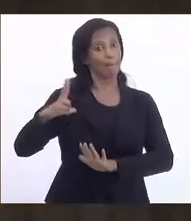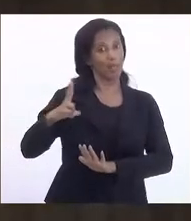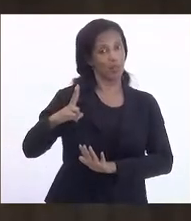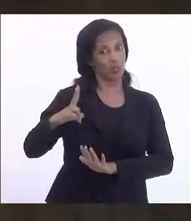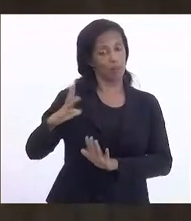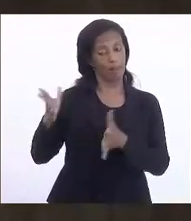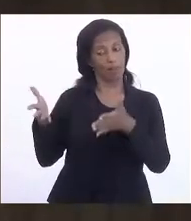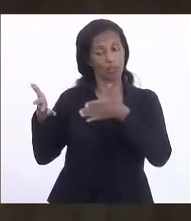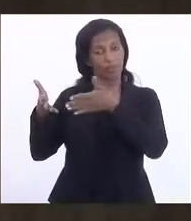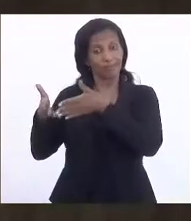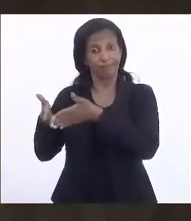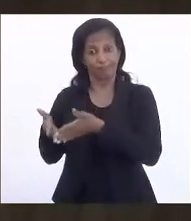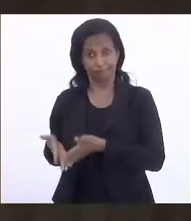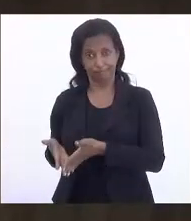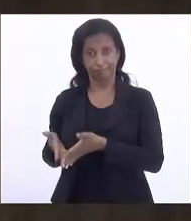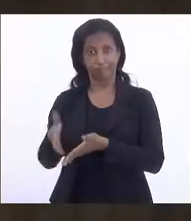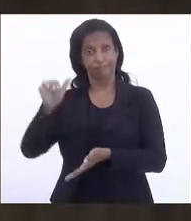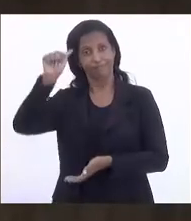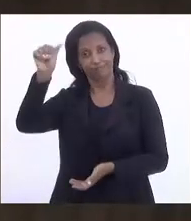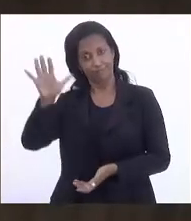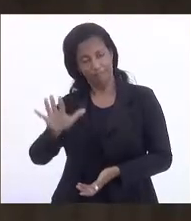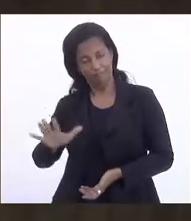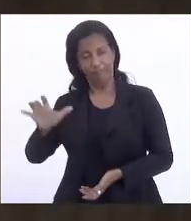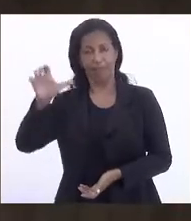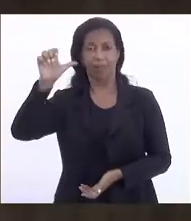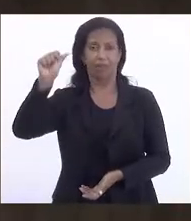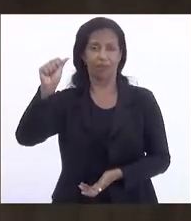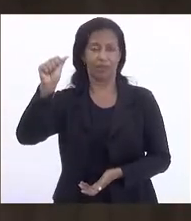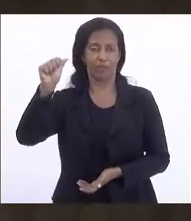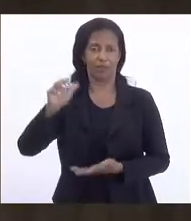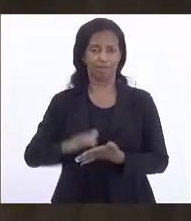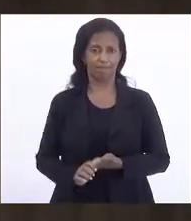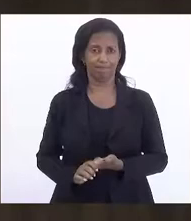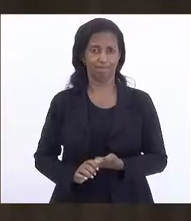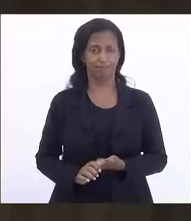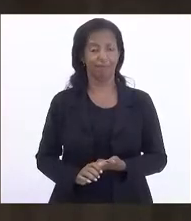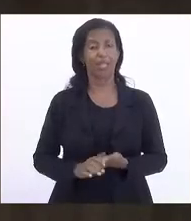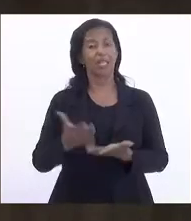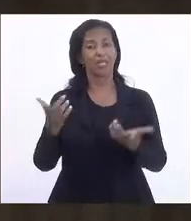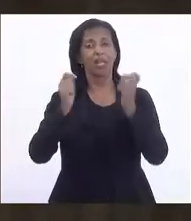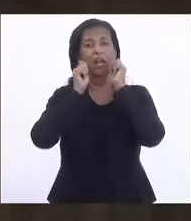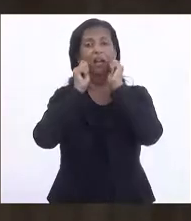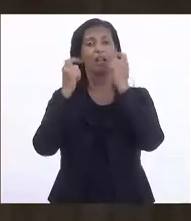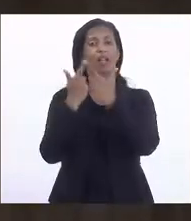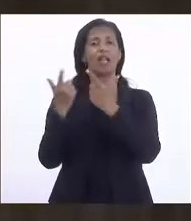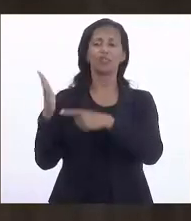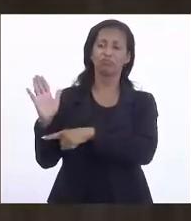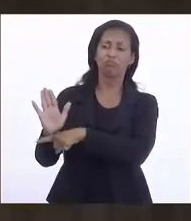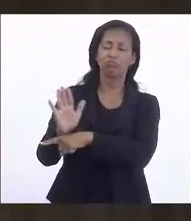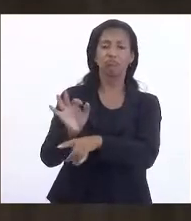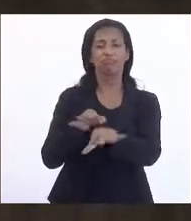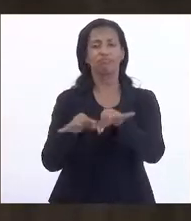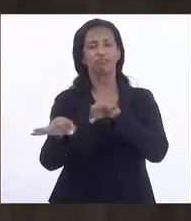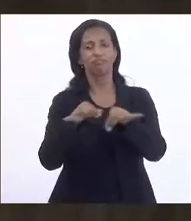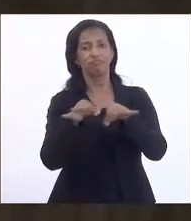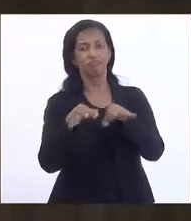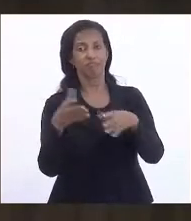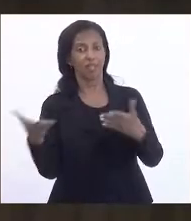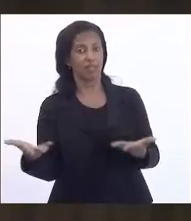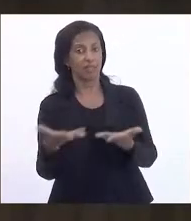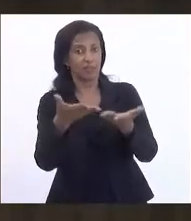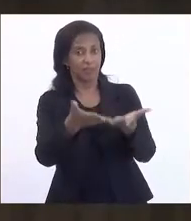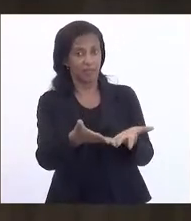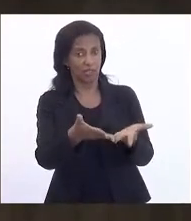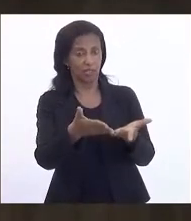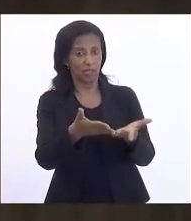apenas, mas particularmente, as religiões de matriz africana. E a Assembleia tem contribuído de algumas formas, seja em função